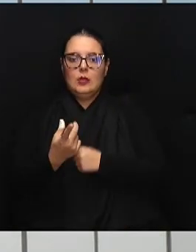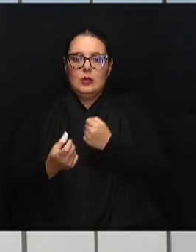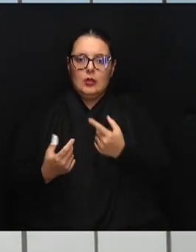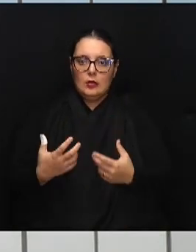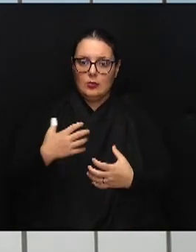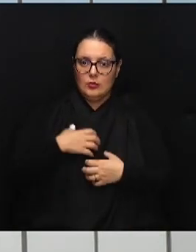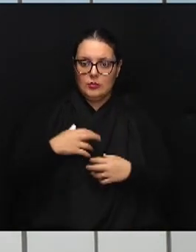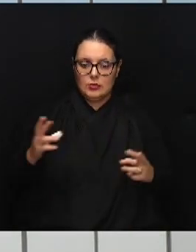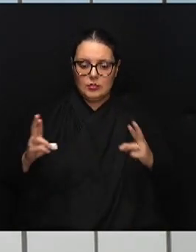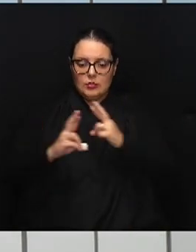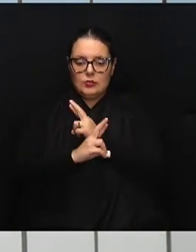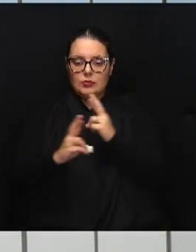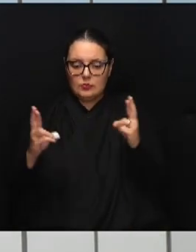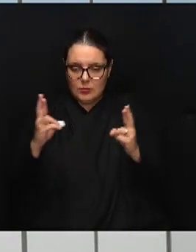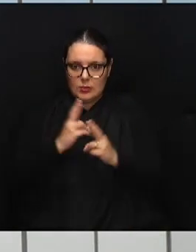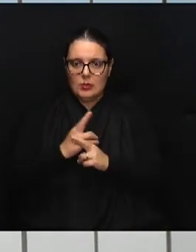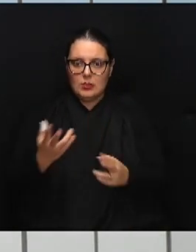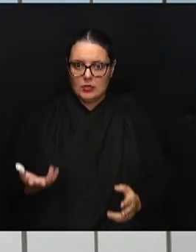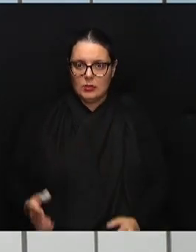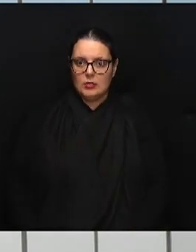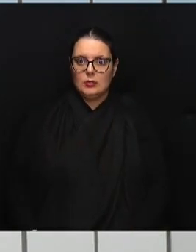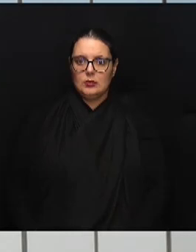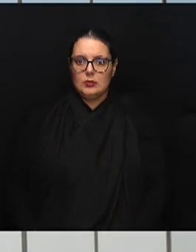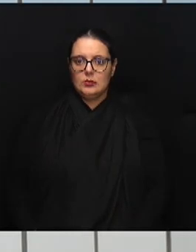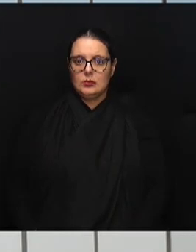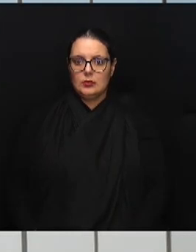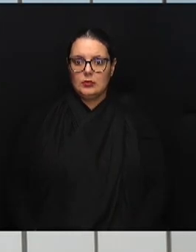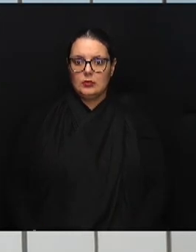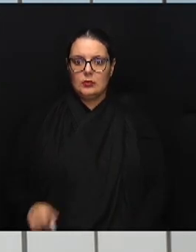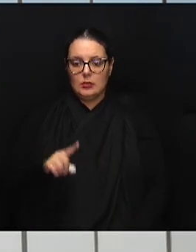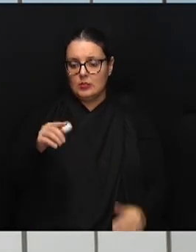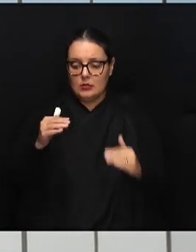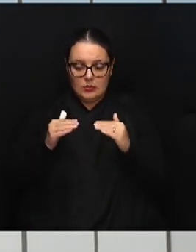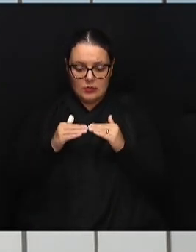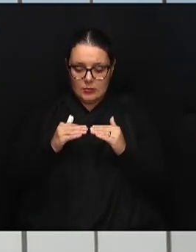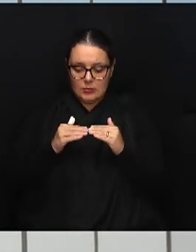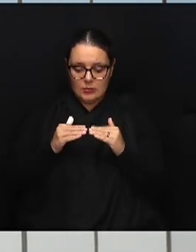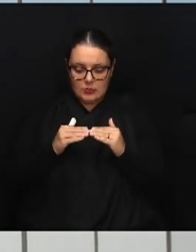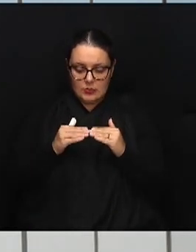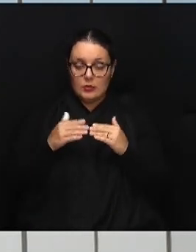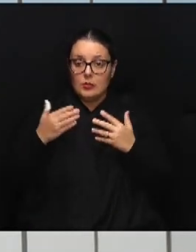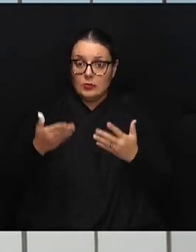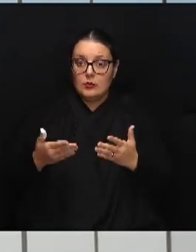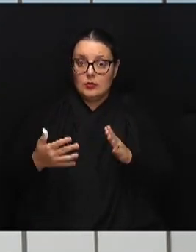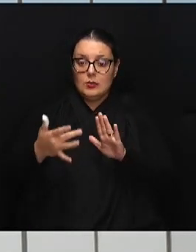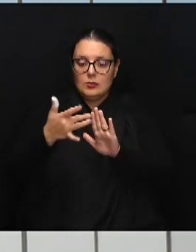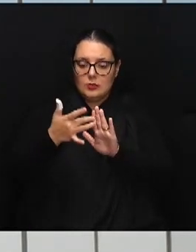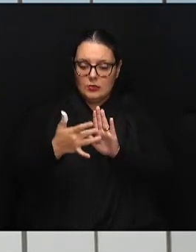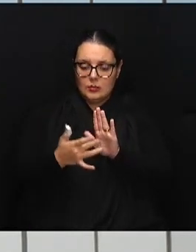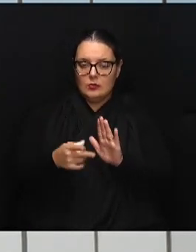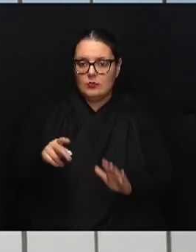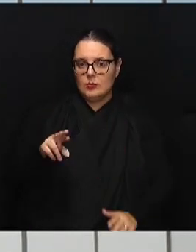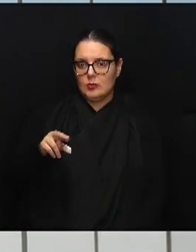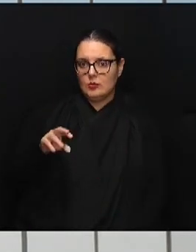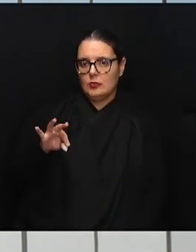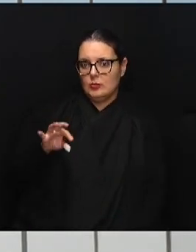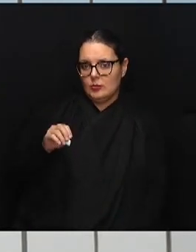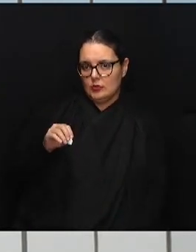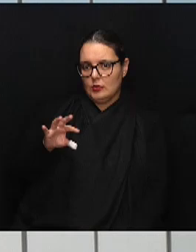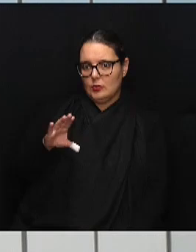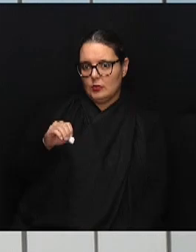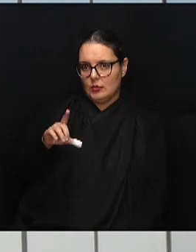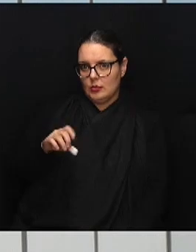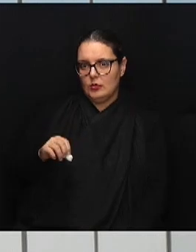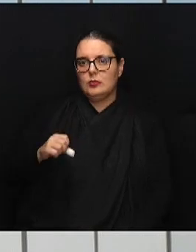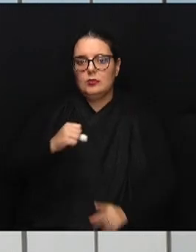me relacionar que não compactue com este protocolo social subentendido,